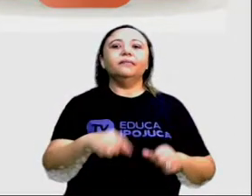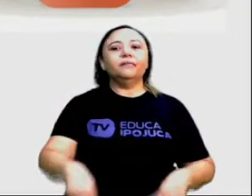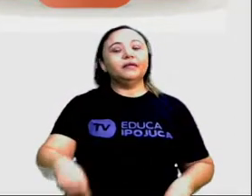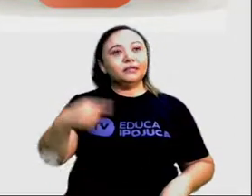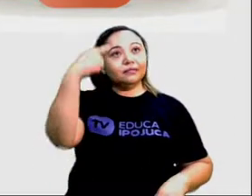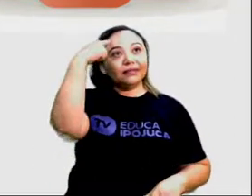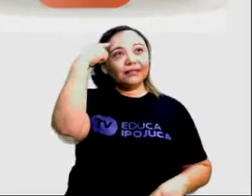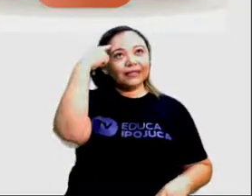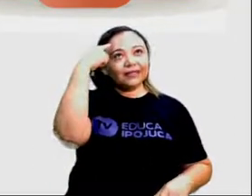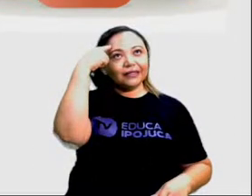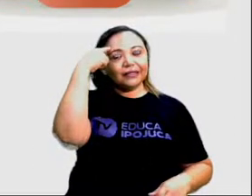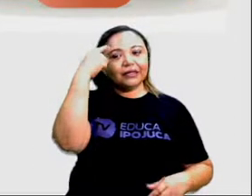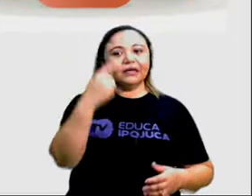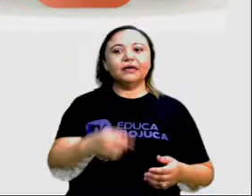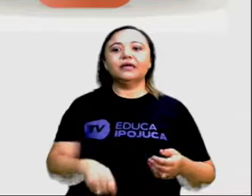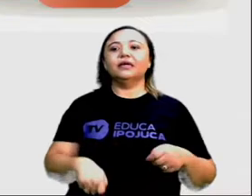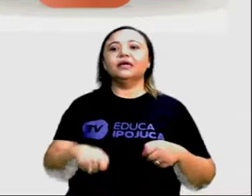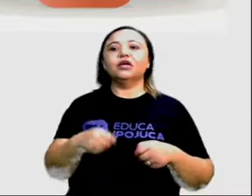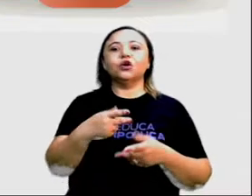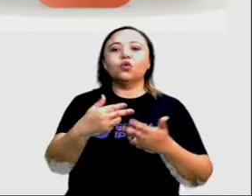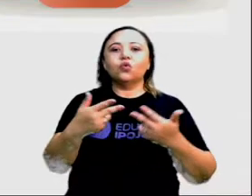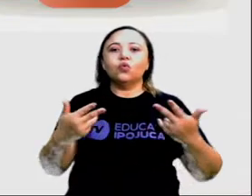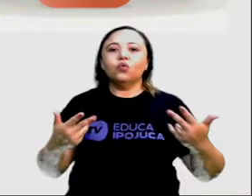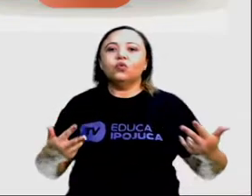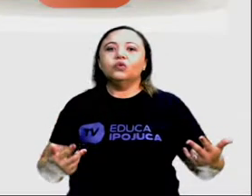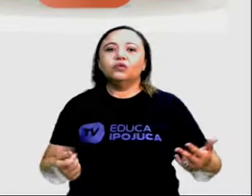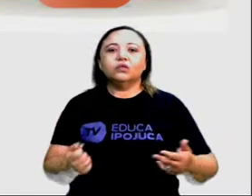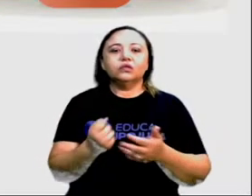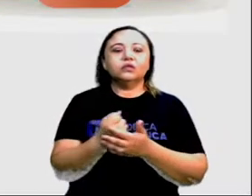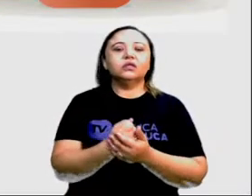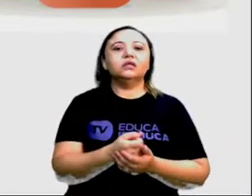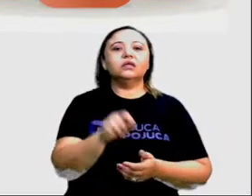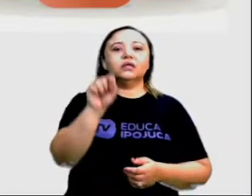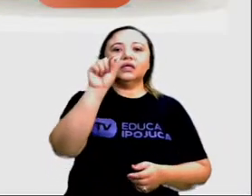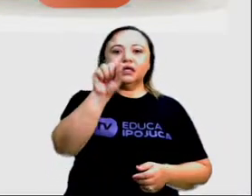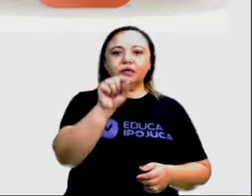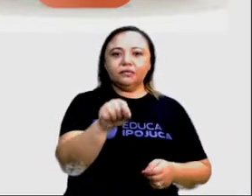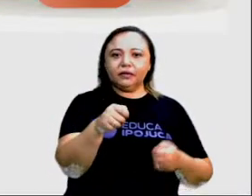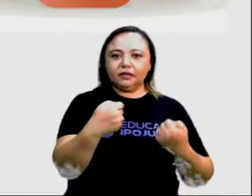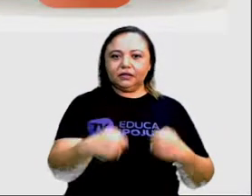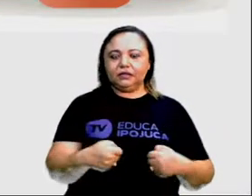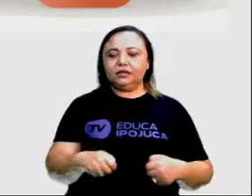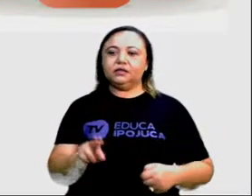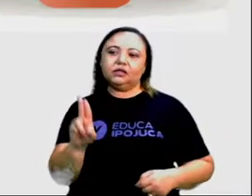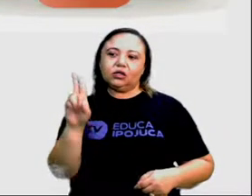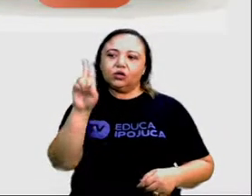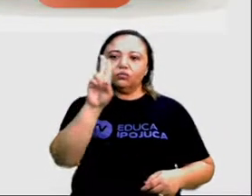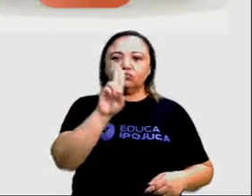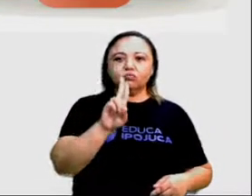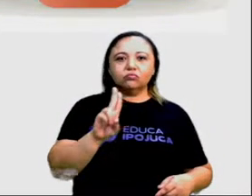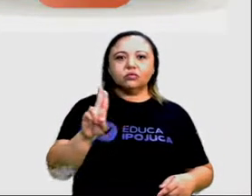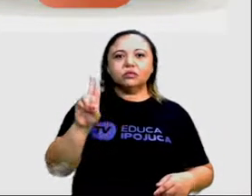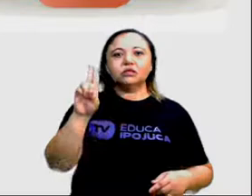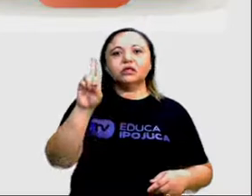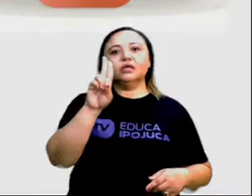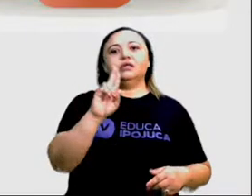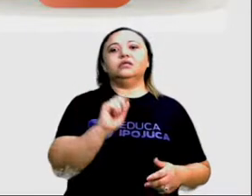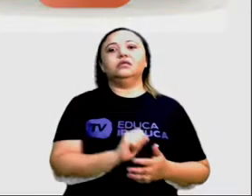que o consumo de toda e qualquer coisa, seja um produto ou um serviço, ele traz